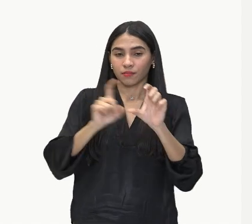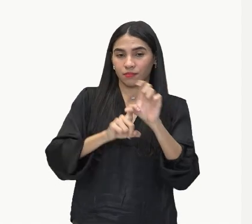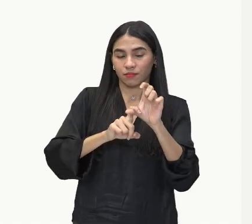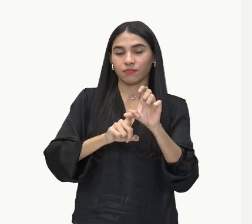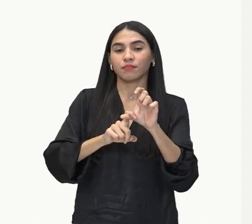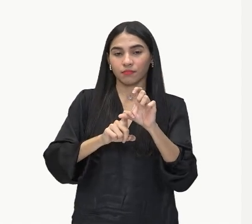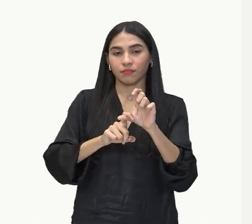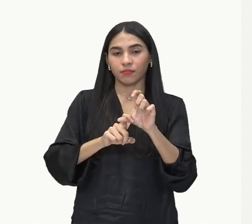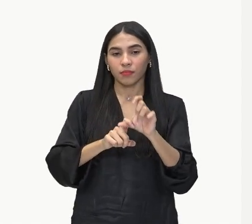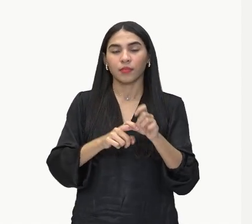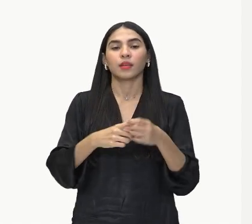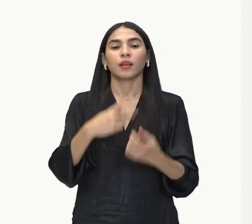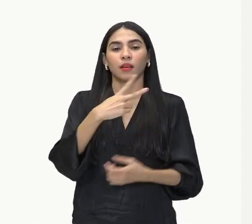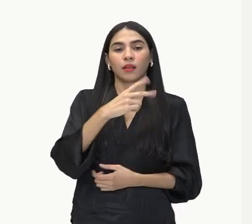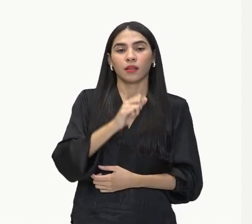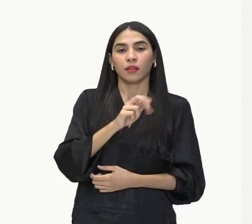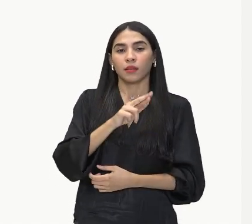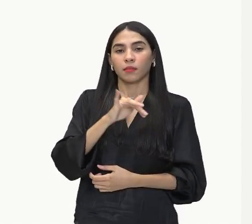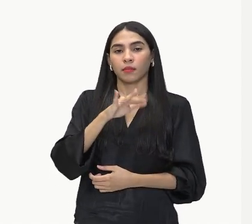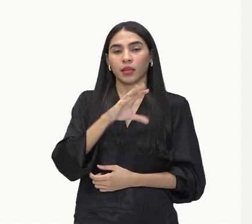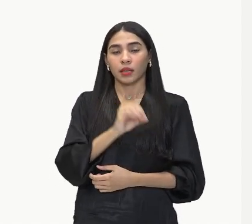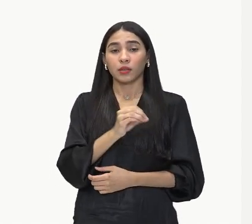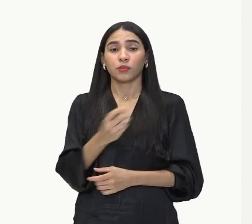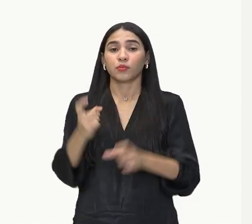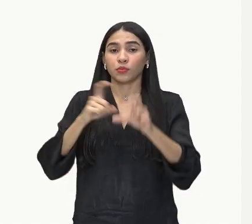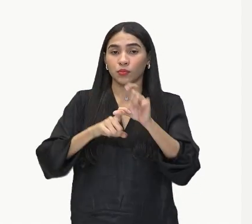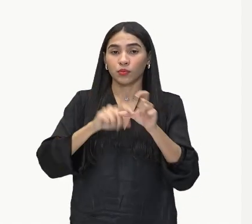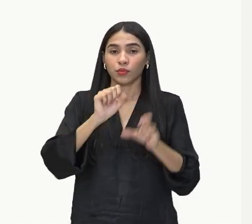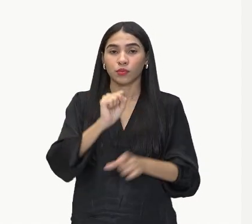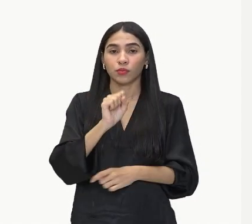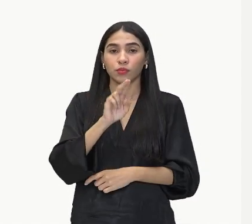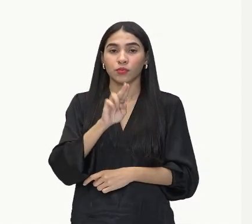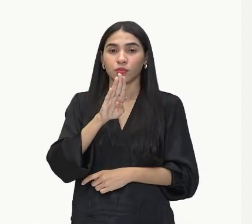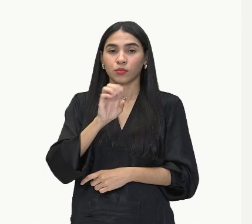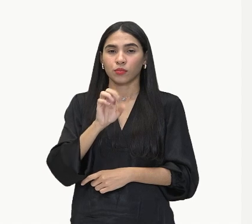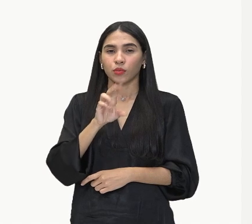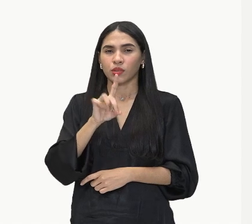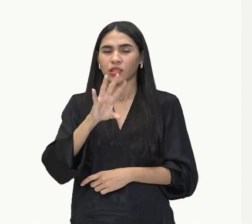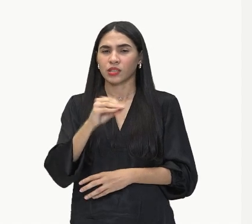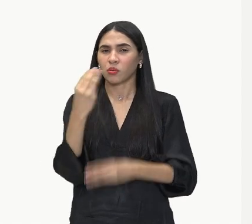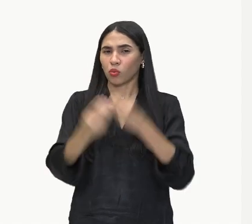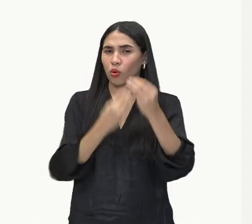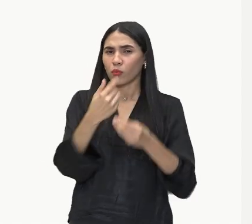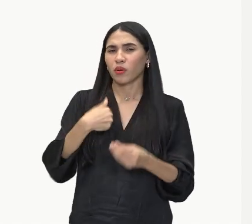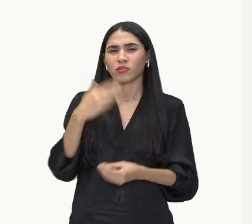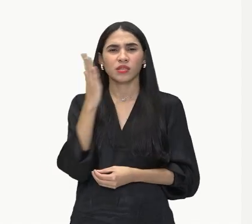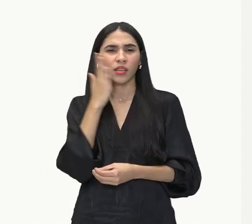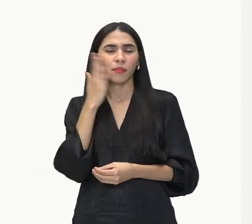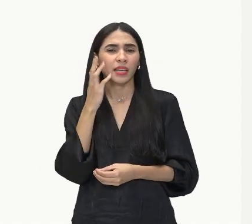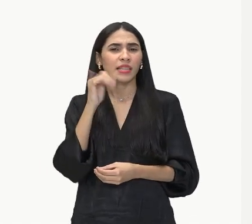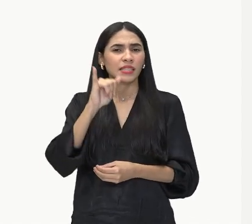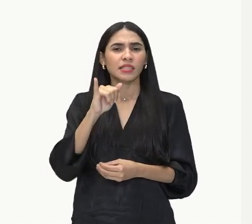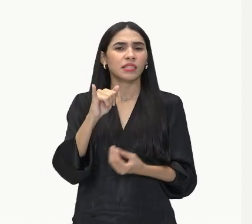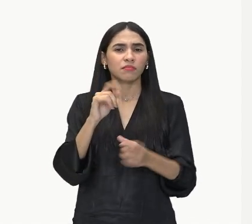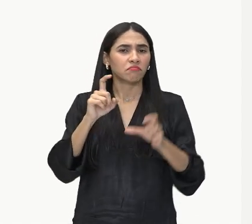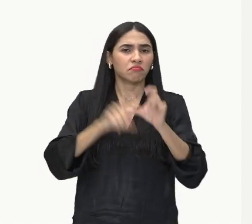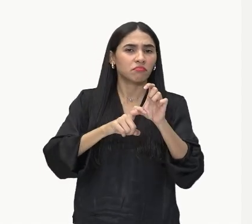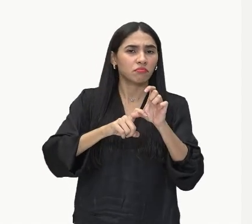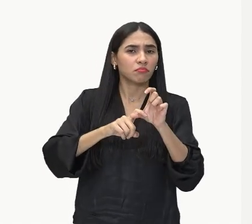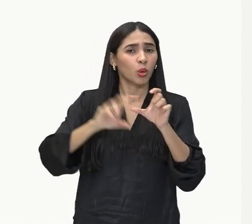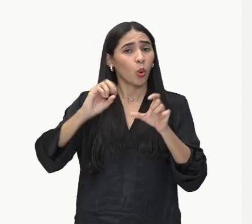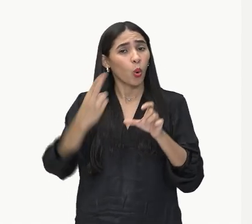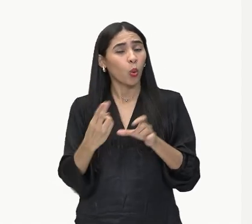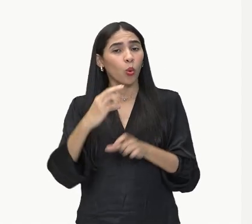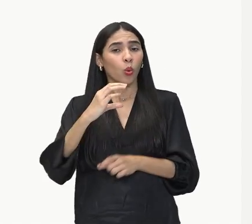eu tenho o período composto por subordinação. Como eu vou saber se o período é composto por subordinação ou